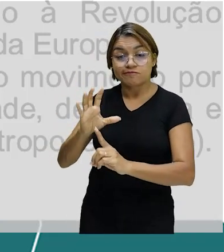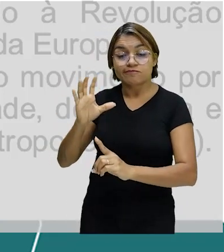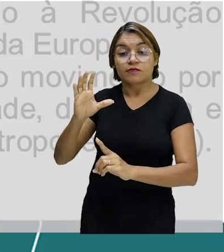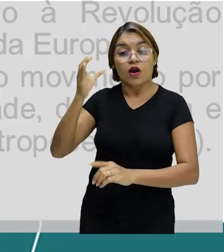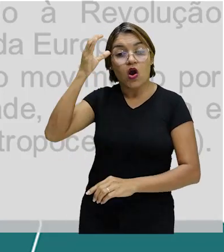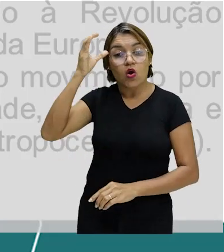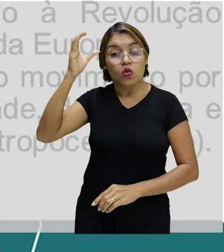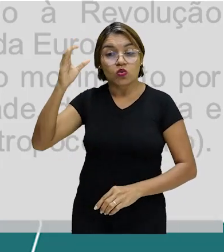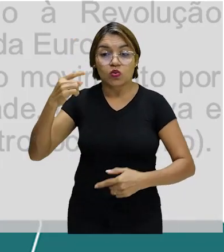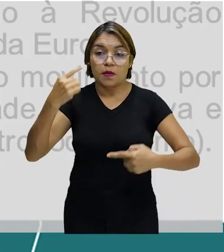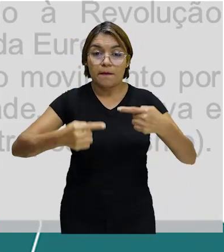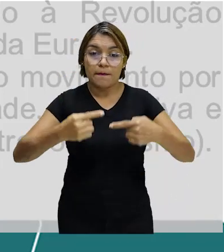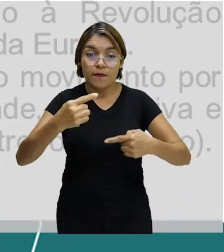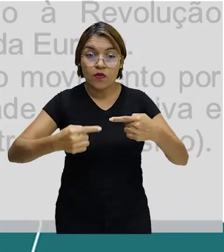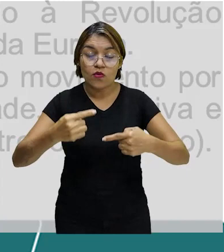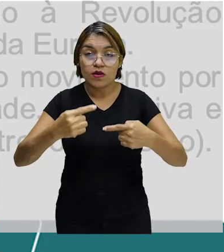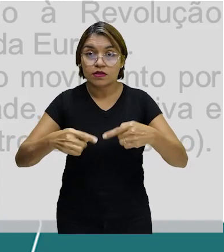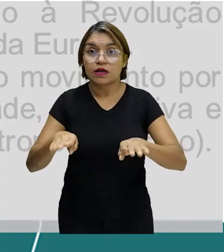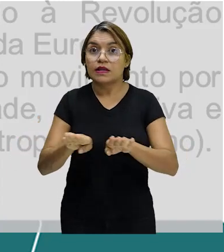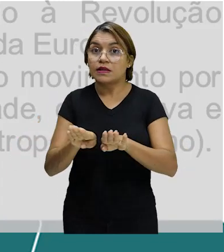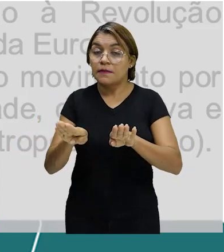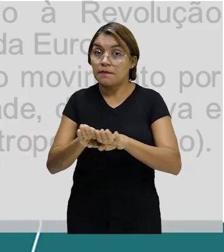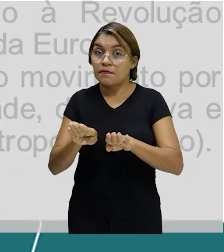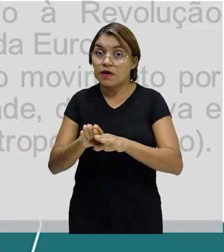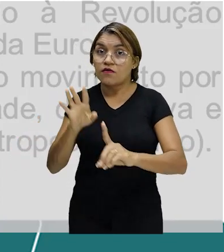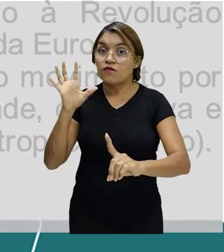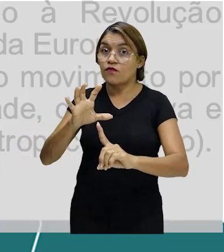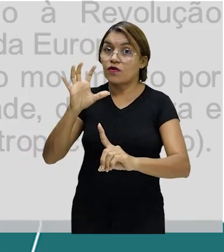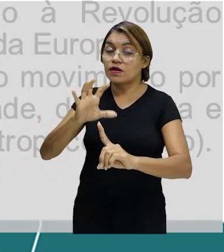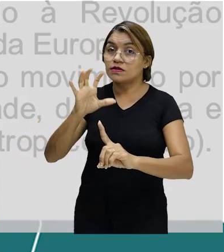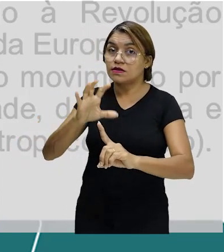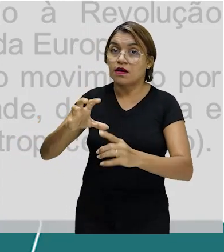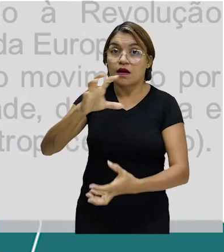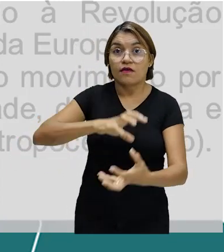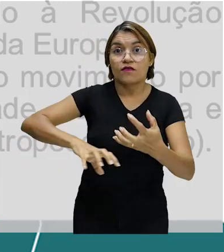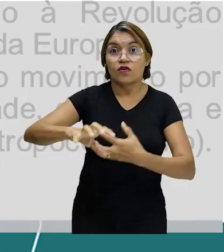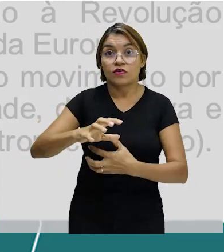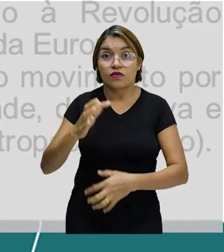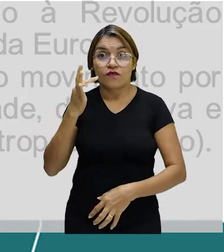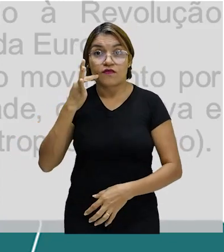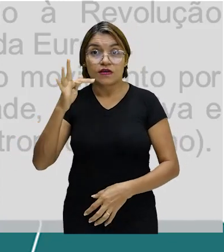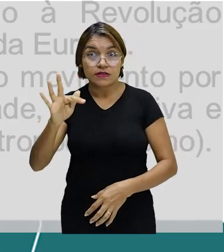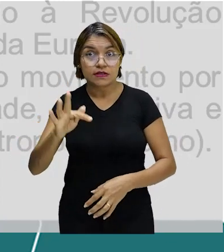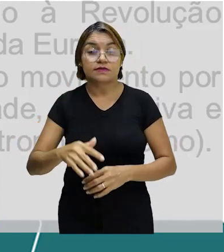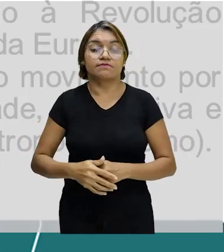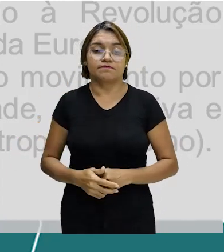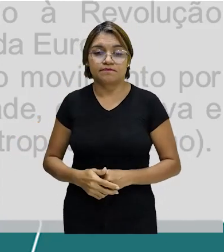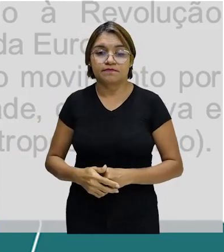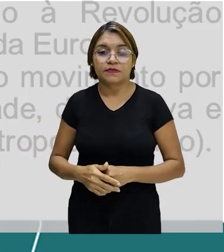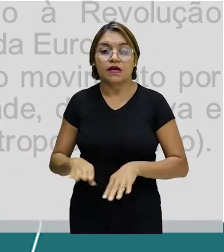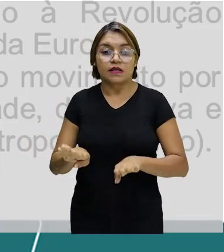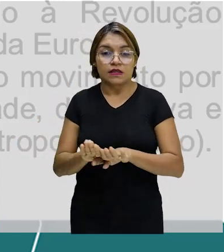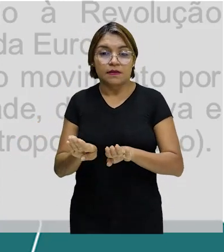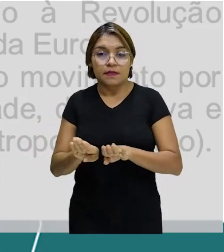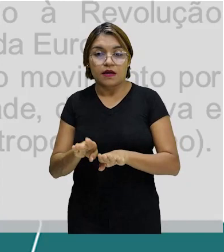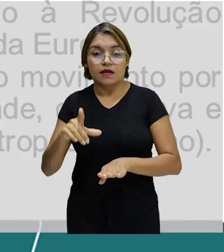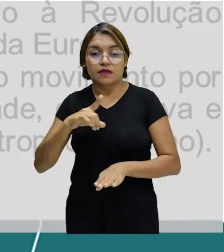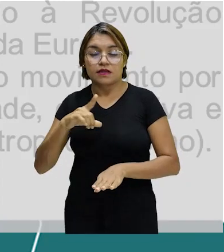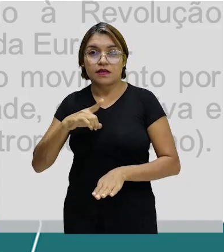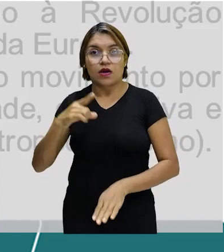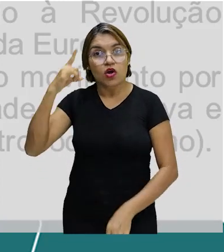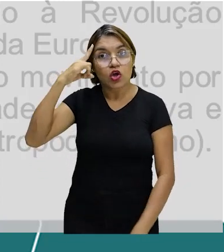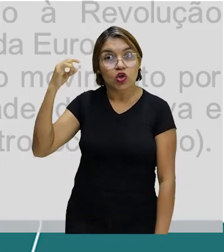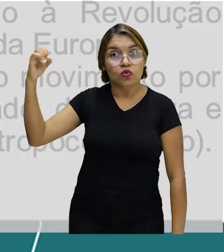em meio à Revolução Francesa e trouxe mudanças significativas para os países da Europa. A Frente Iluminista